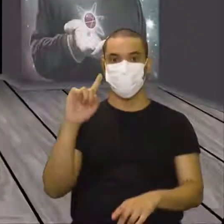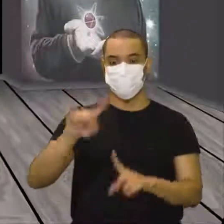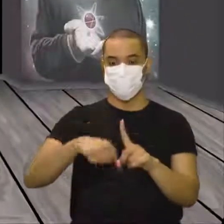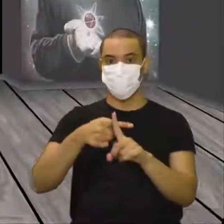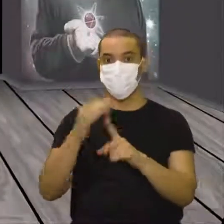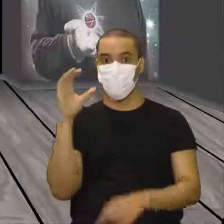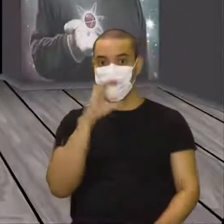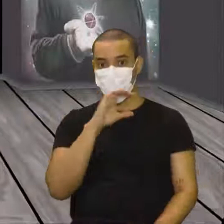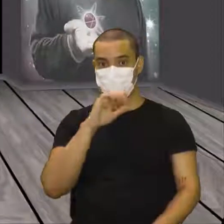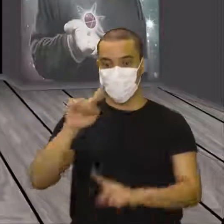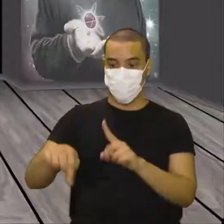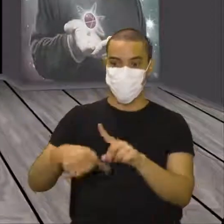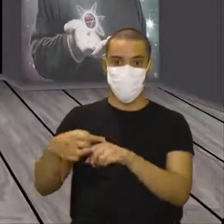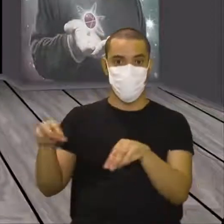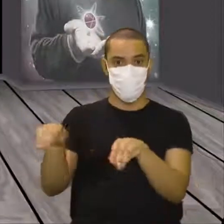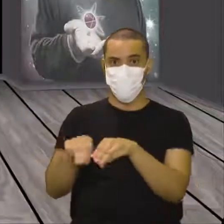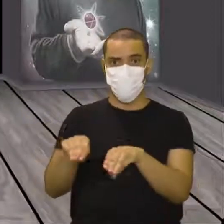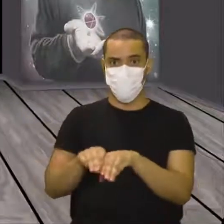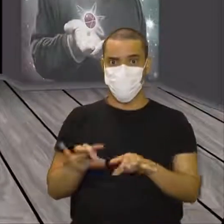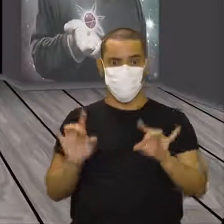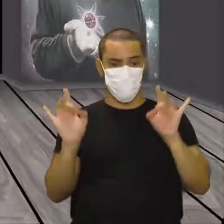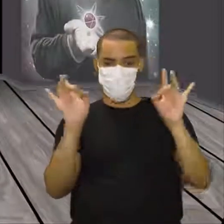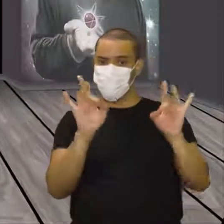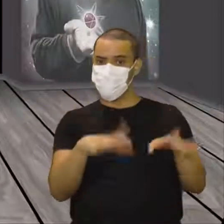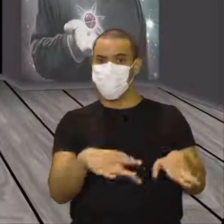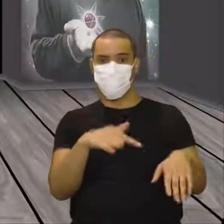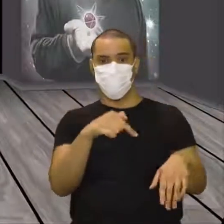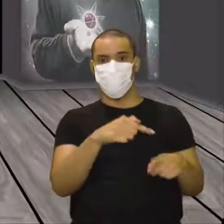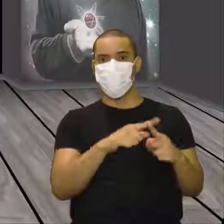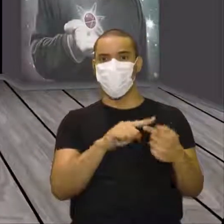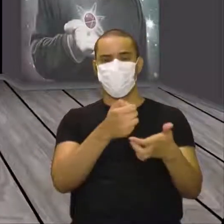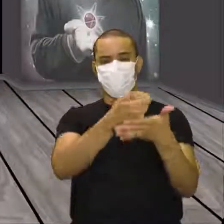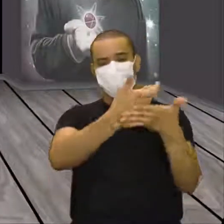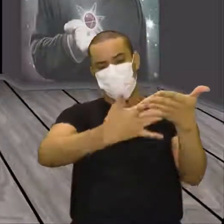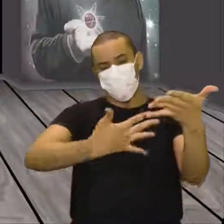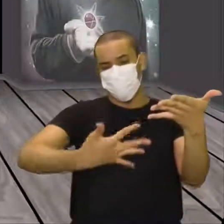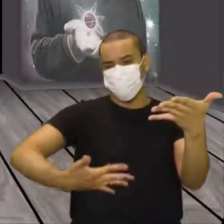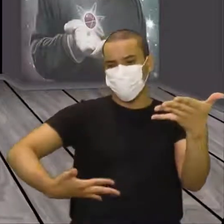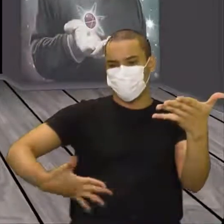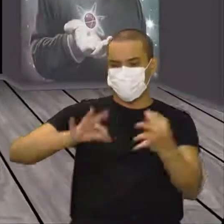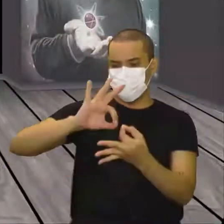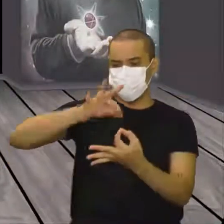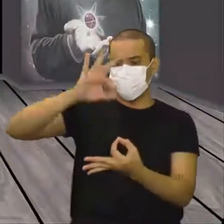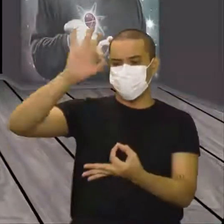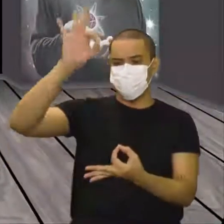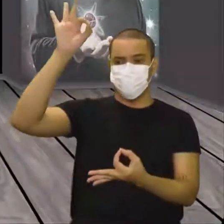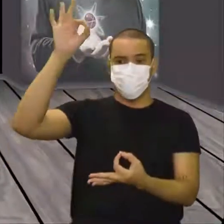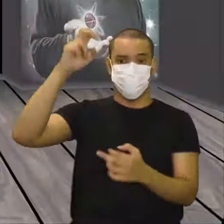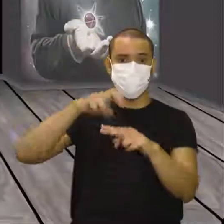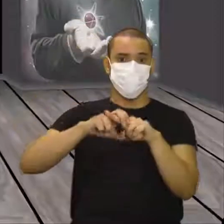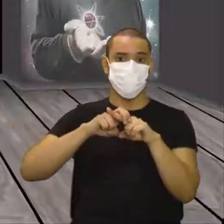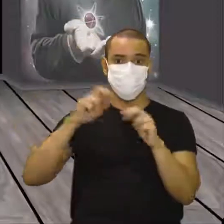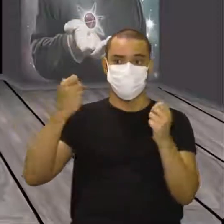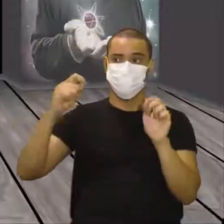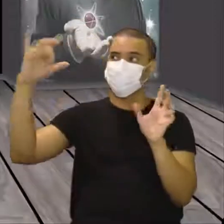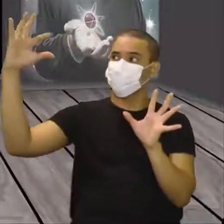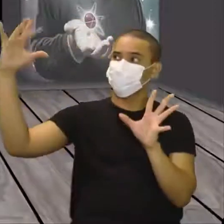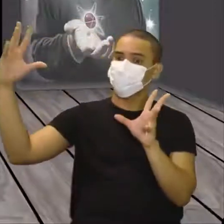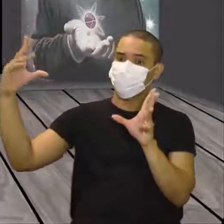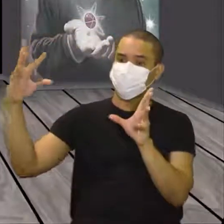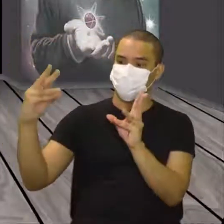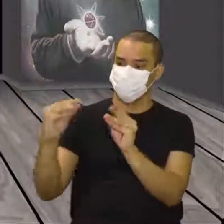magnético. Aí, se eu quiser deixar a carga, você vai deixar e seus cálculos vão ficar imensos. Vocês vão fazer muita conta. Você tem que